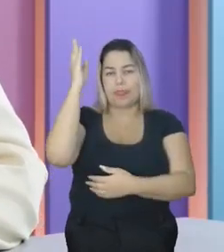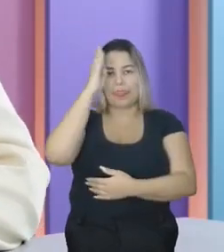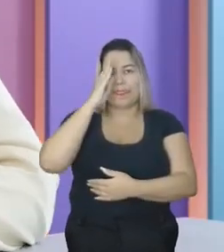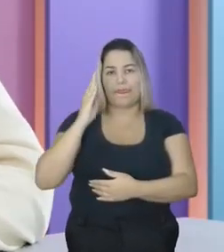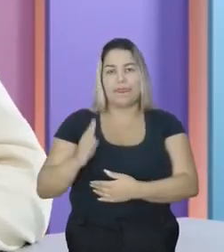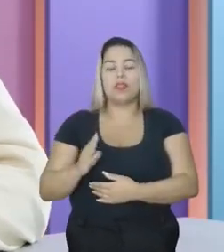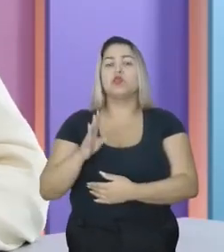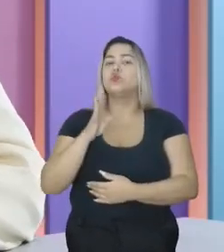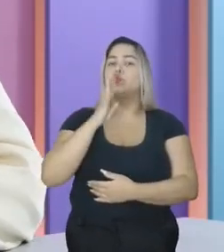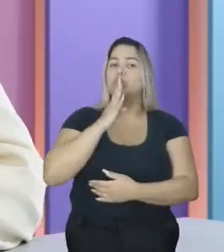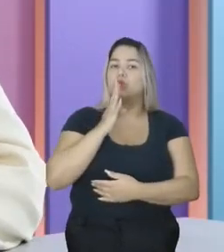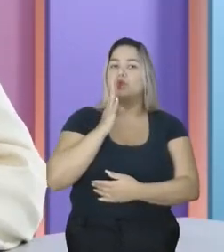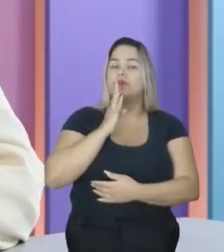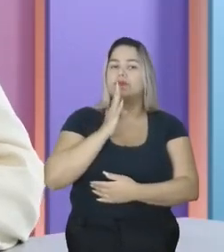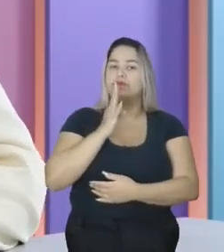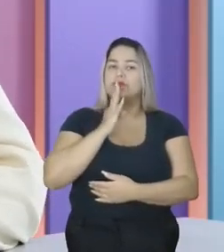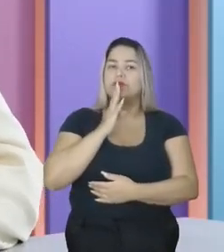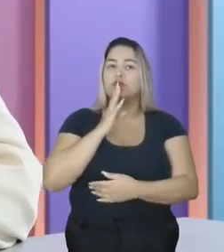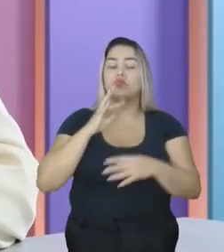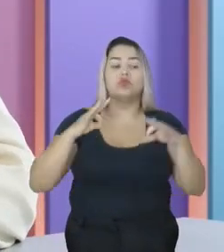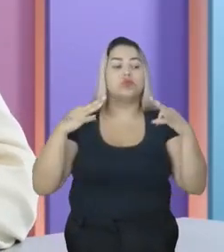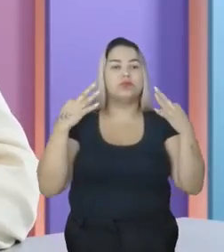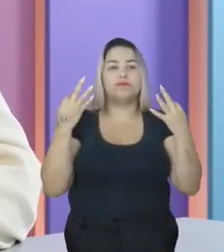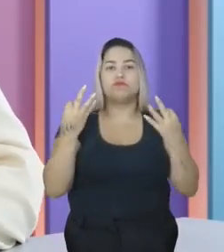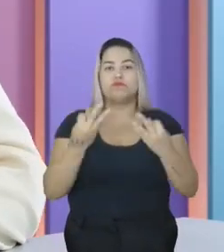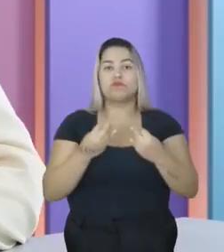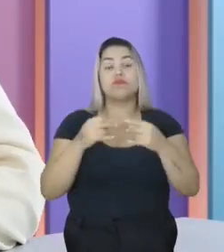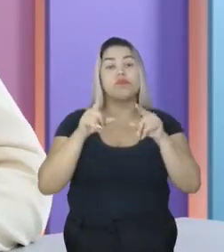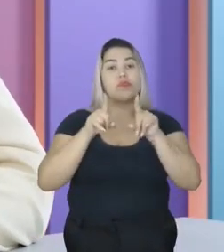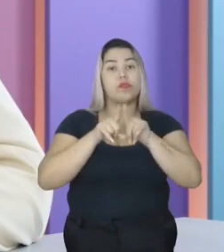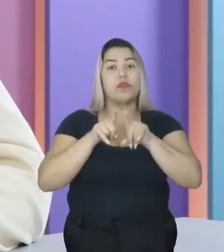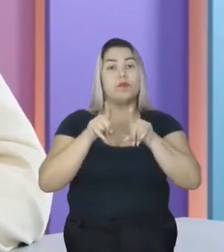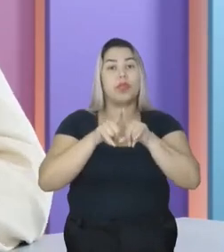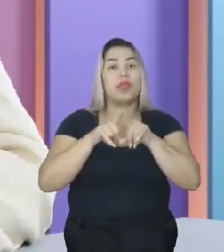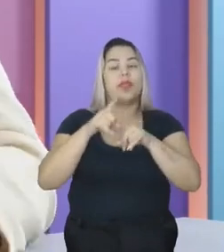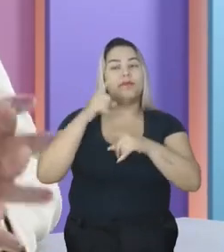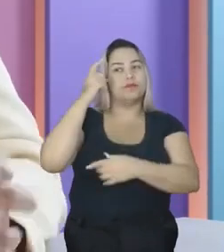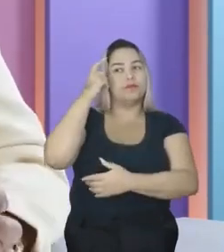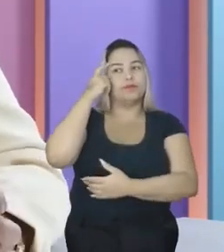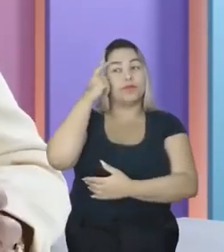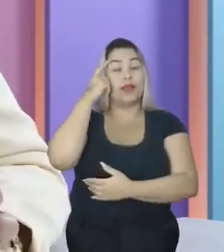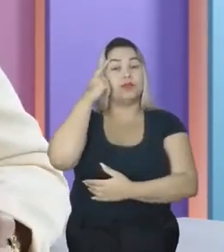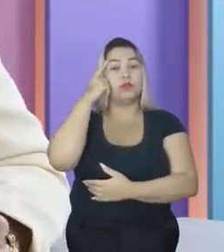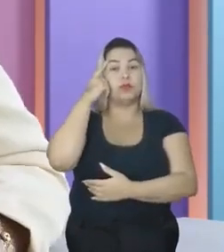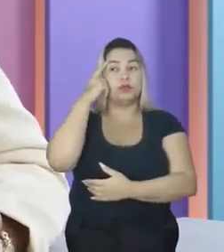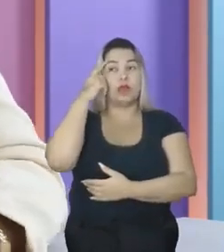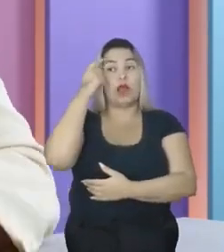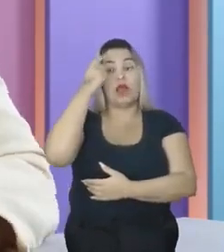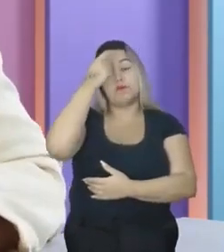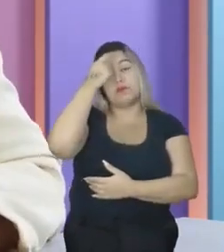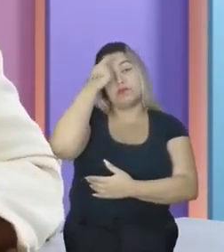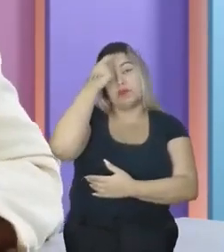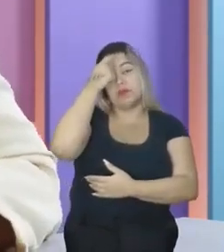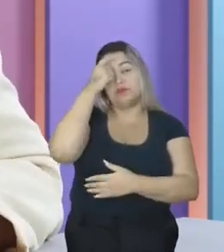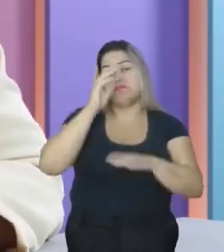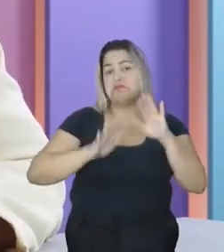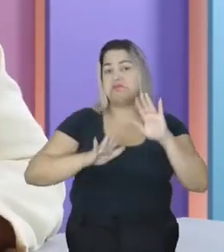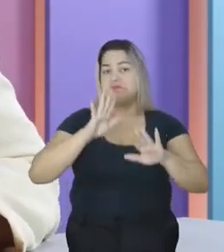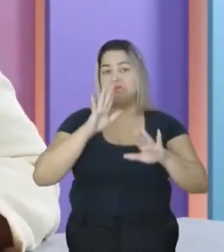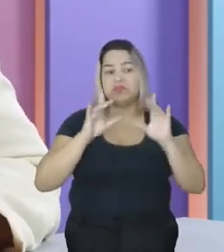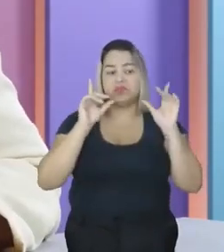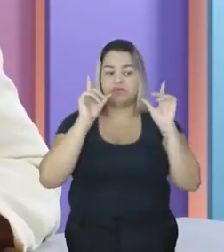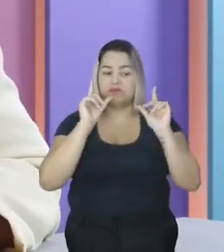do conhecimento de todos, mas a memória às vezes é